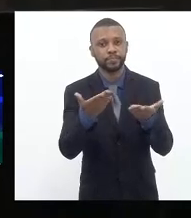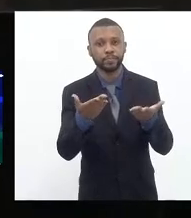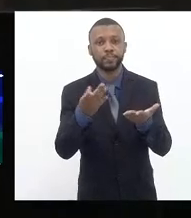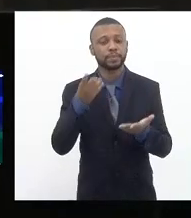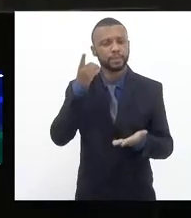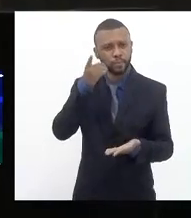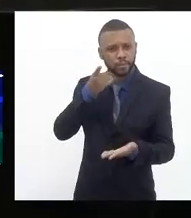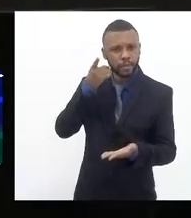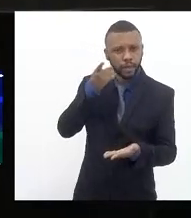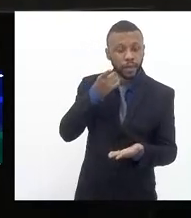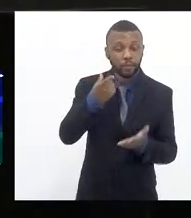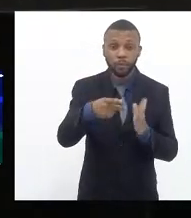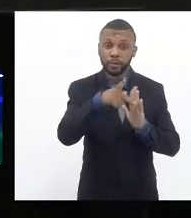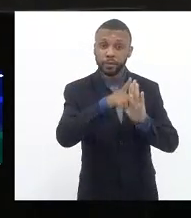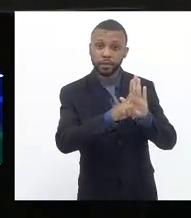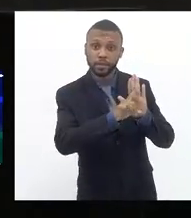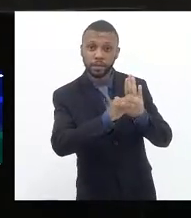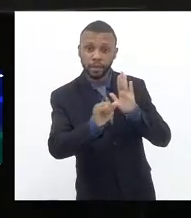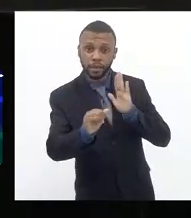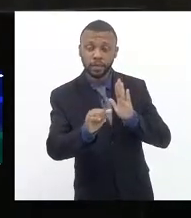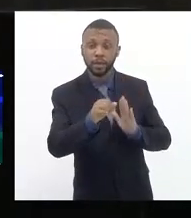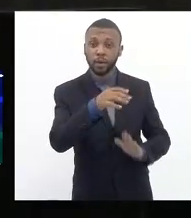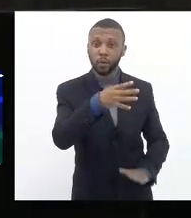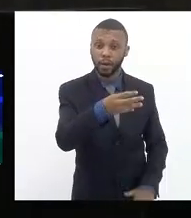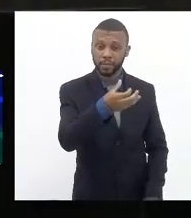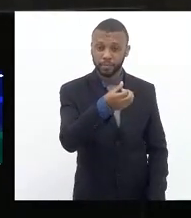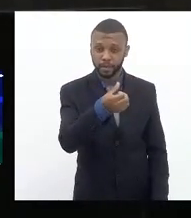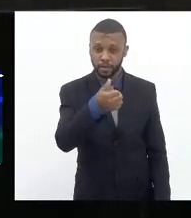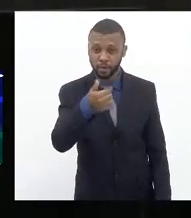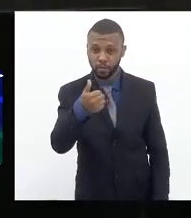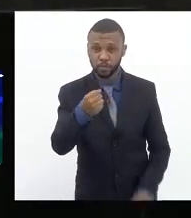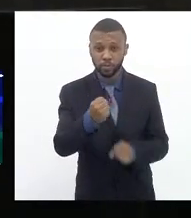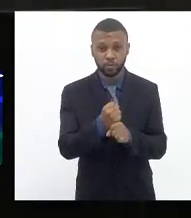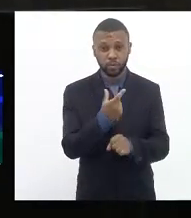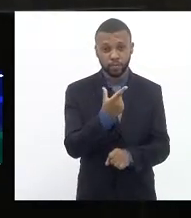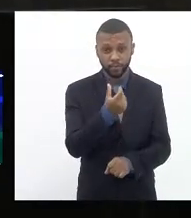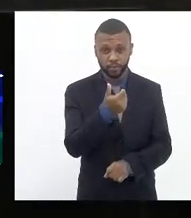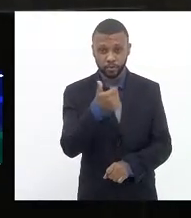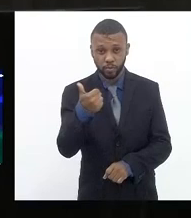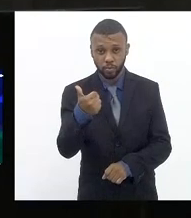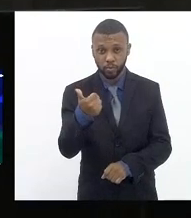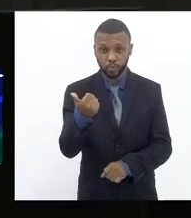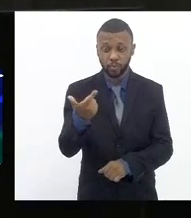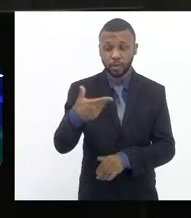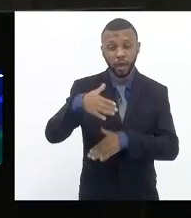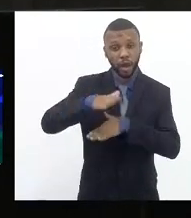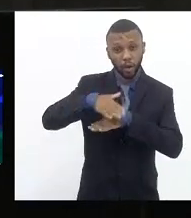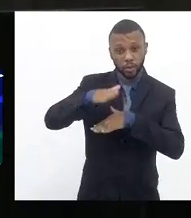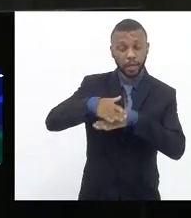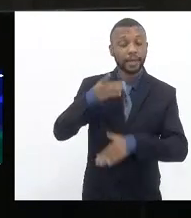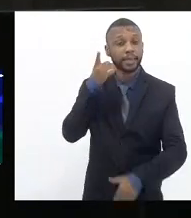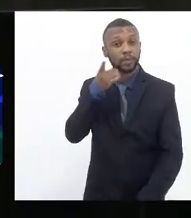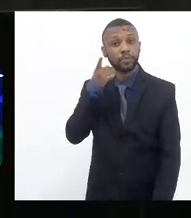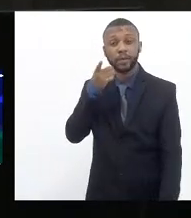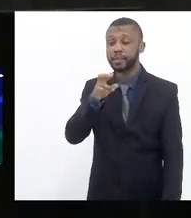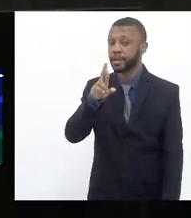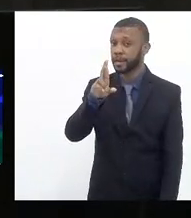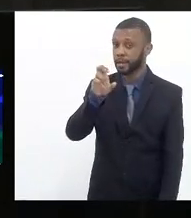número 4361-2021, de autoria da nobre deputada Renata Souza, que